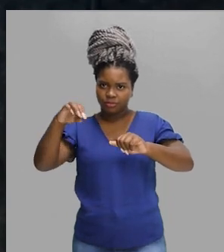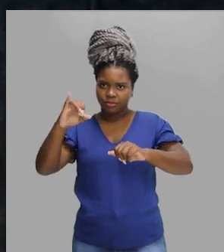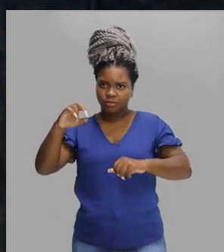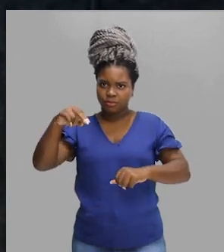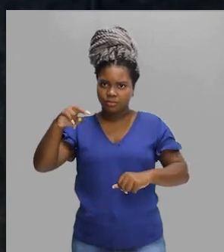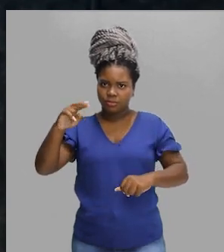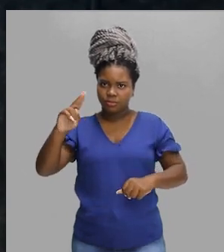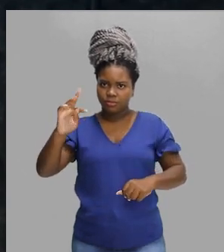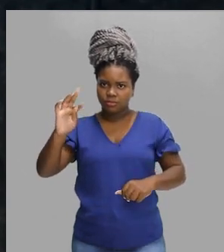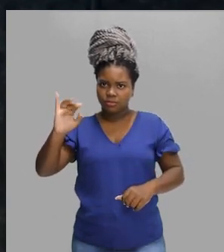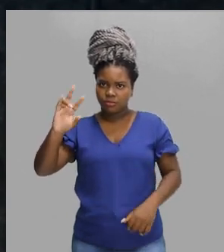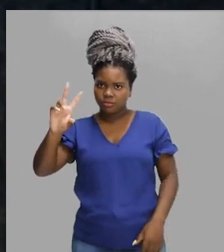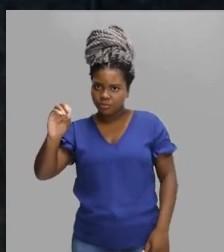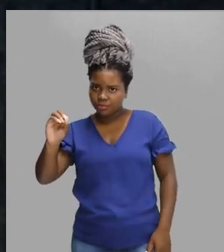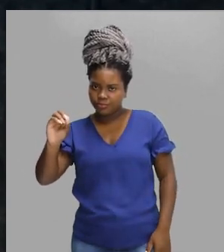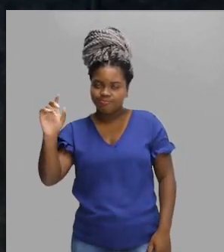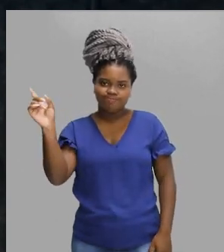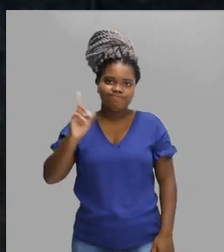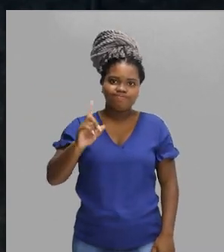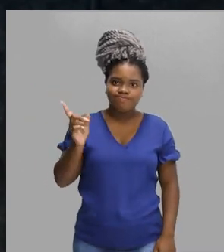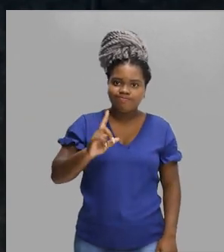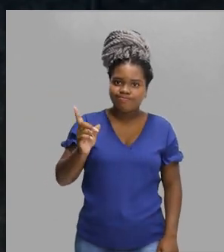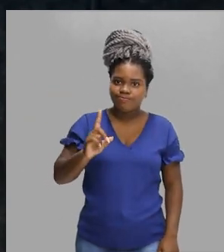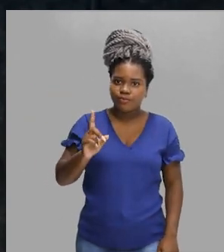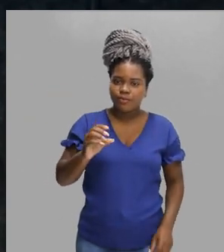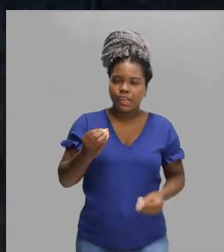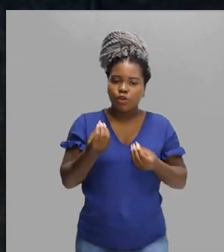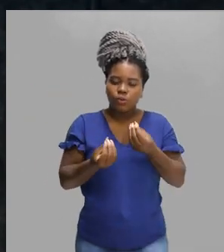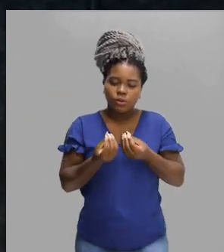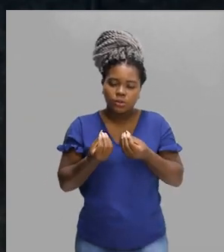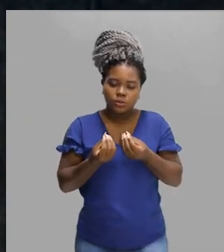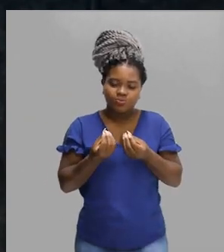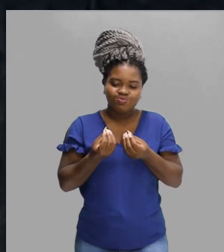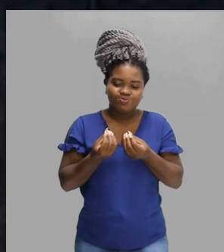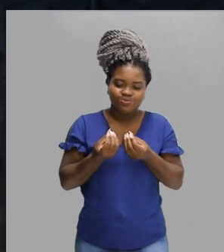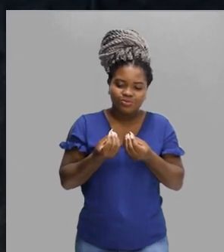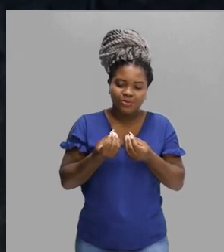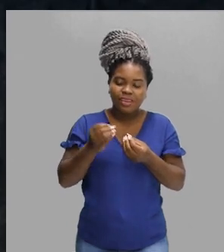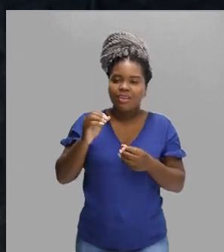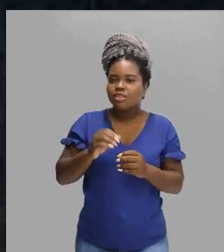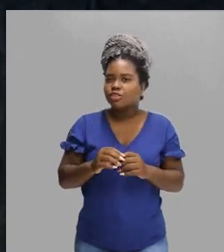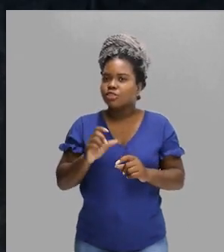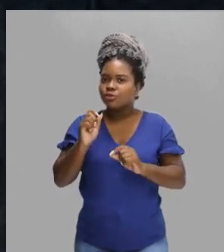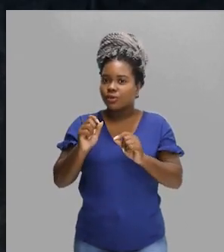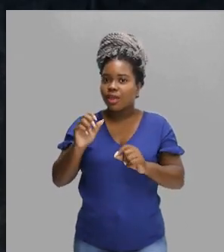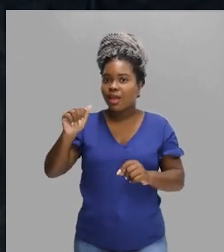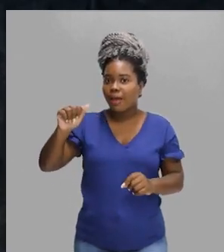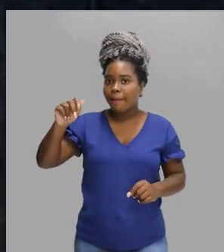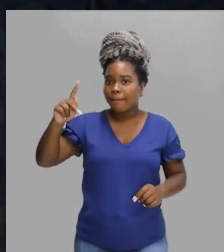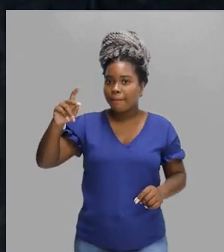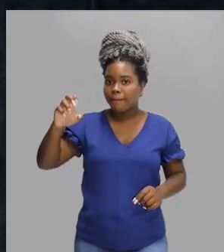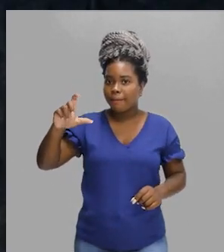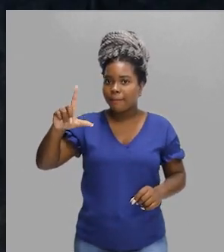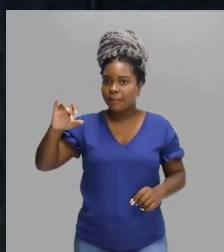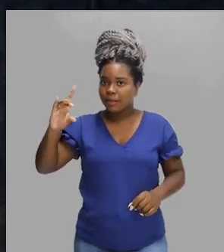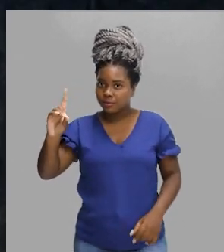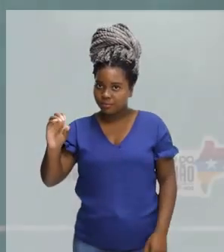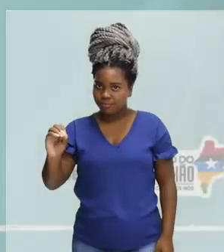Pablo, tá, gente? É como se fosse o que a gente chama de apelido, tá bom?